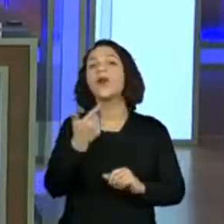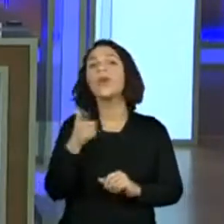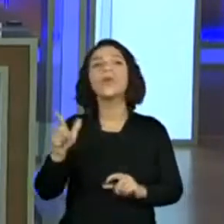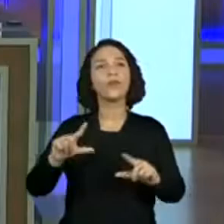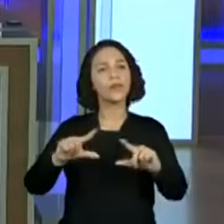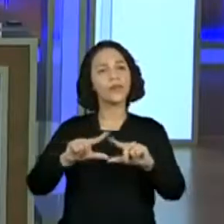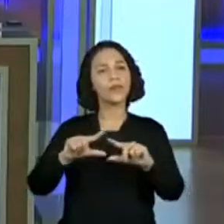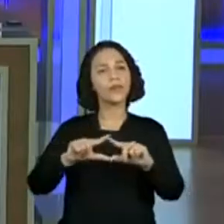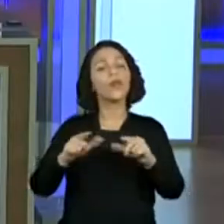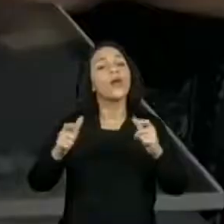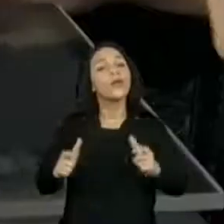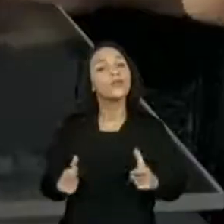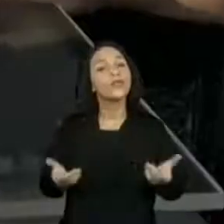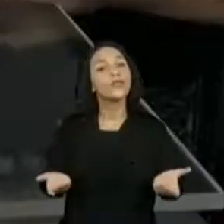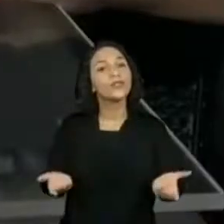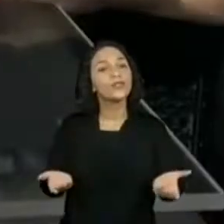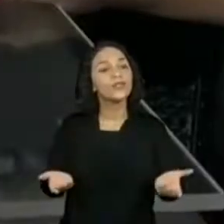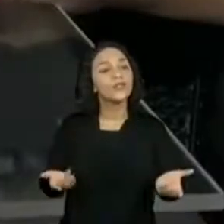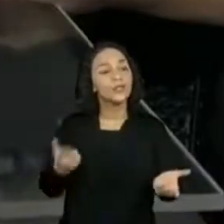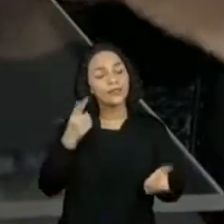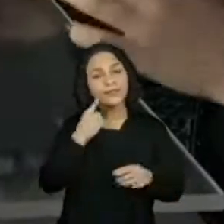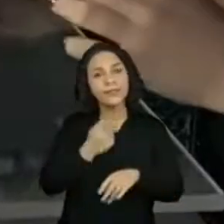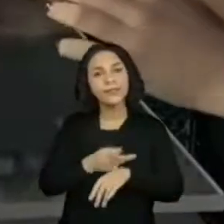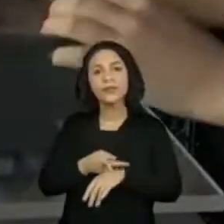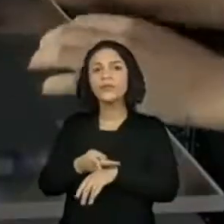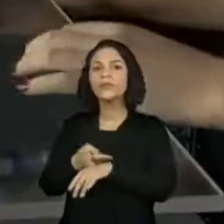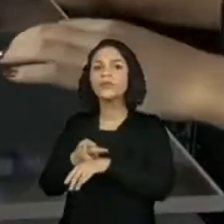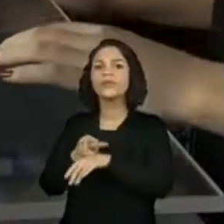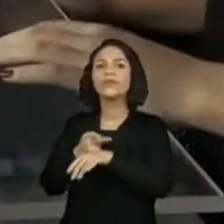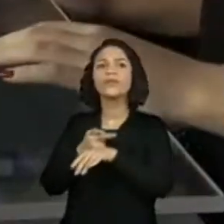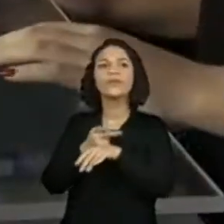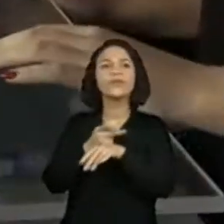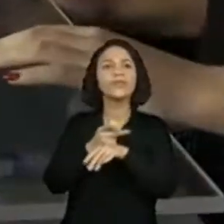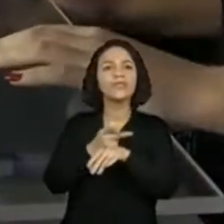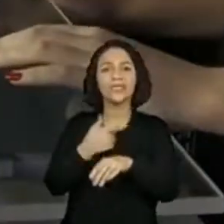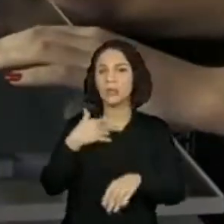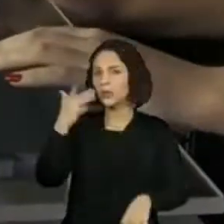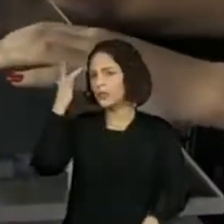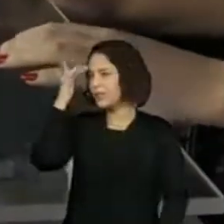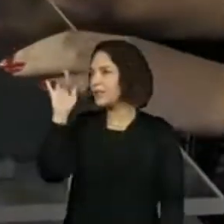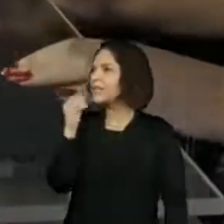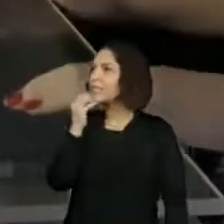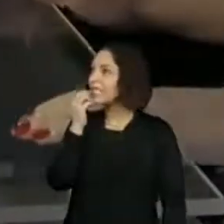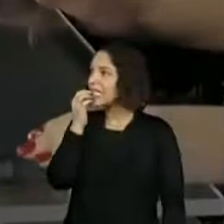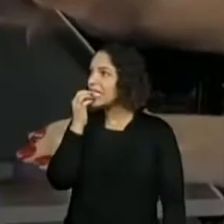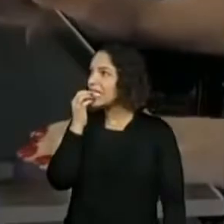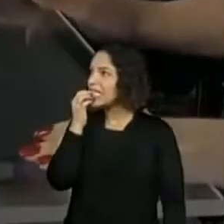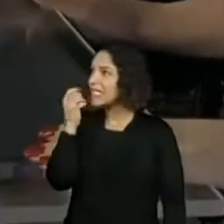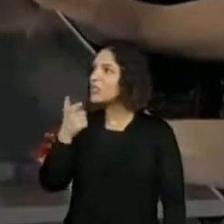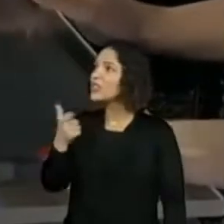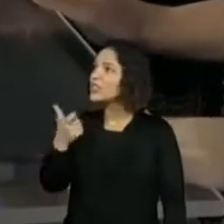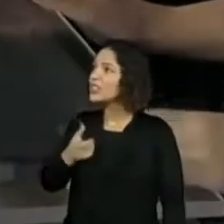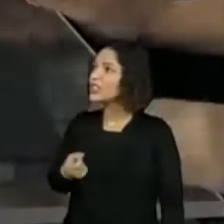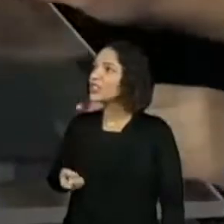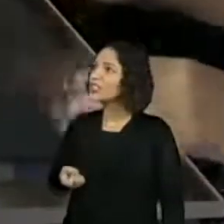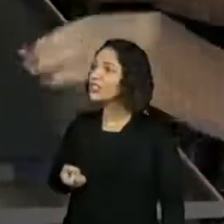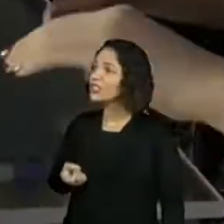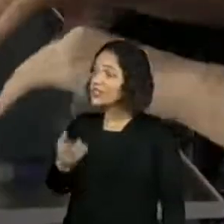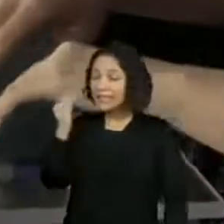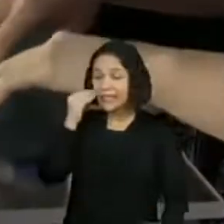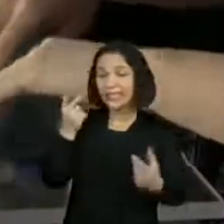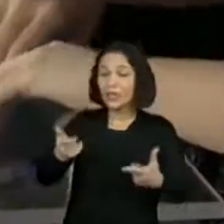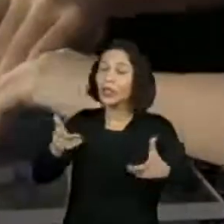triângulo? Alguém aí lembra onde está o triângulo? Eu não lembro. Vamos lá, tenta a